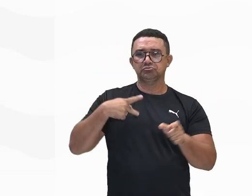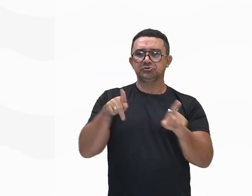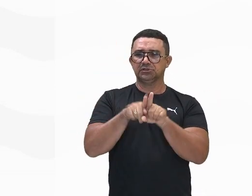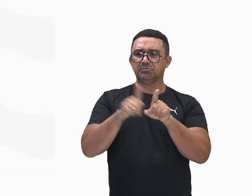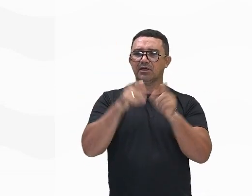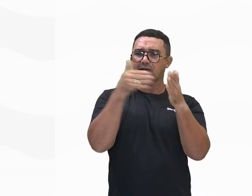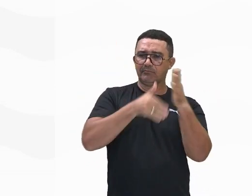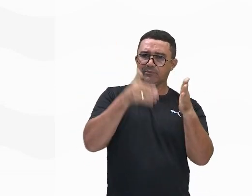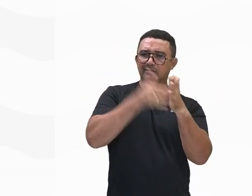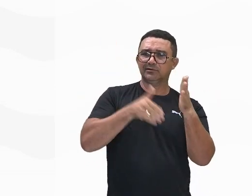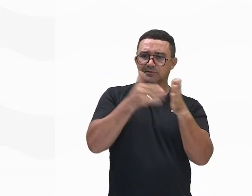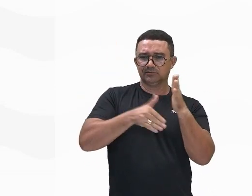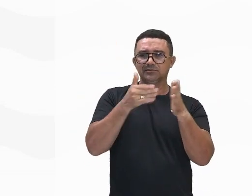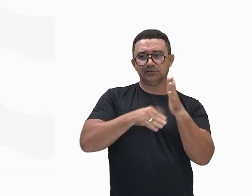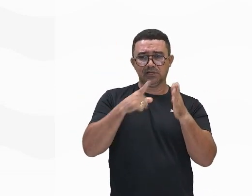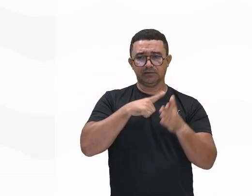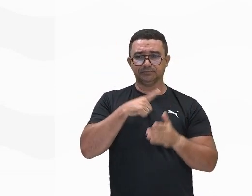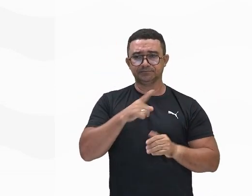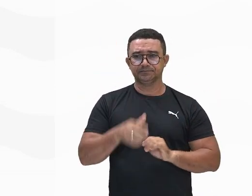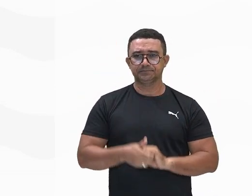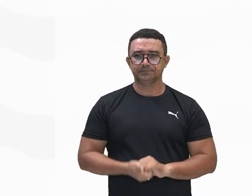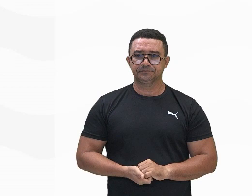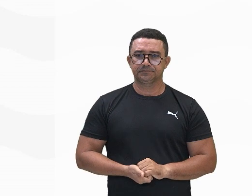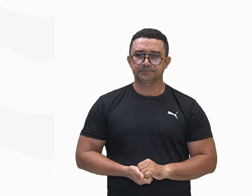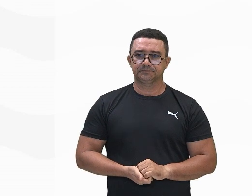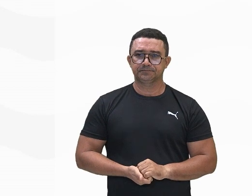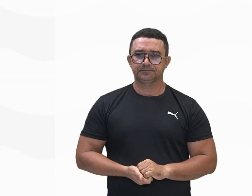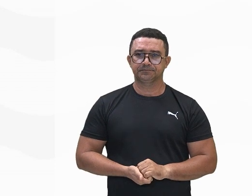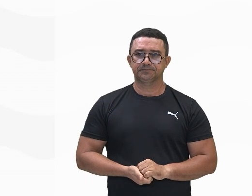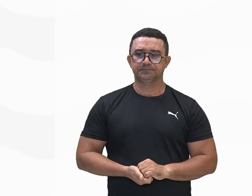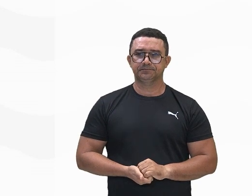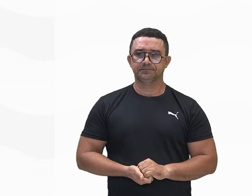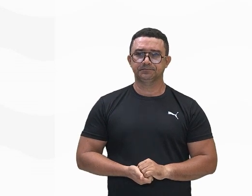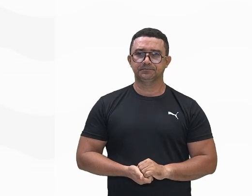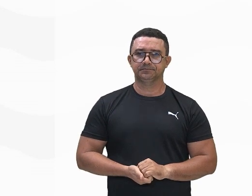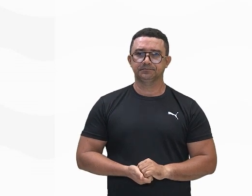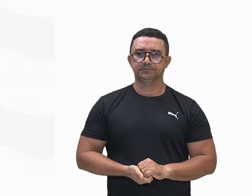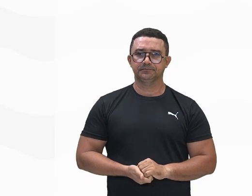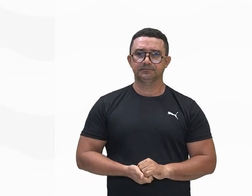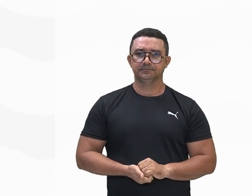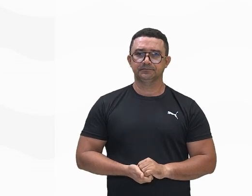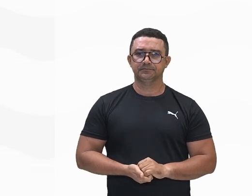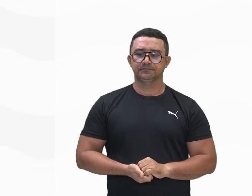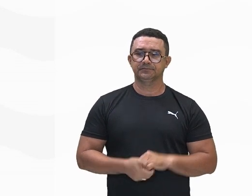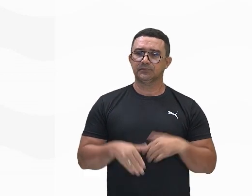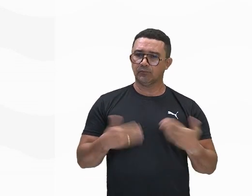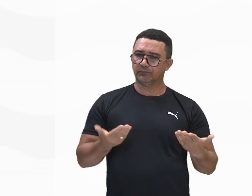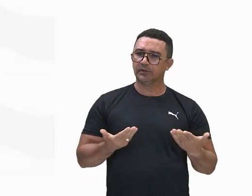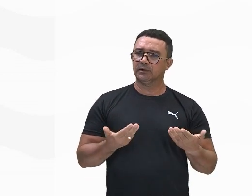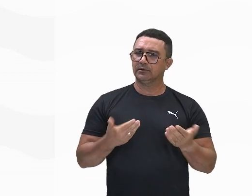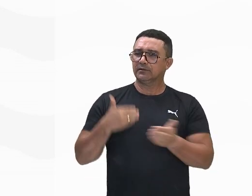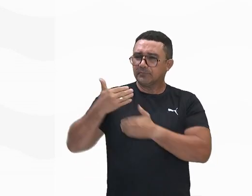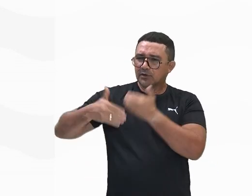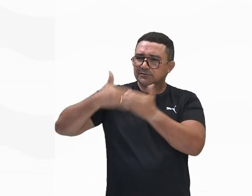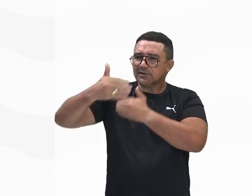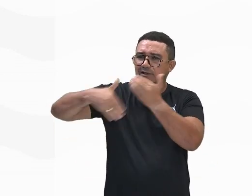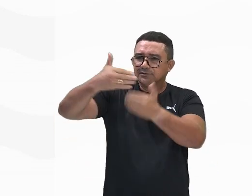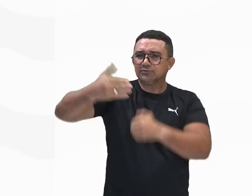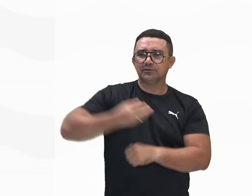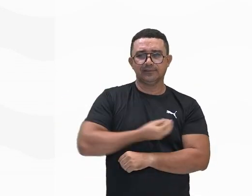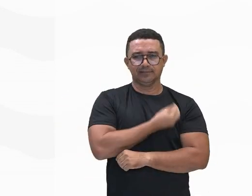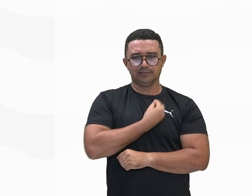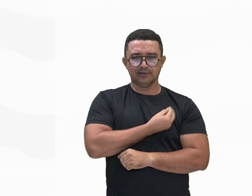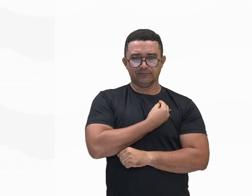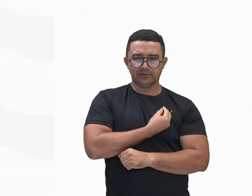que enfrentam, tá? E aí, turma, olha só. Durante esse processo da vida, a gente vai ter aí uma